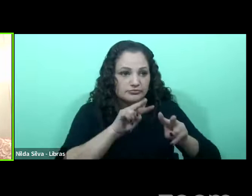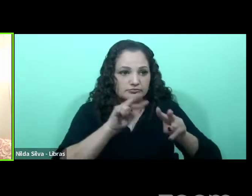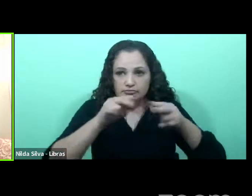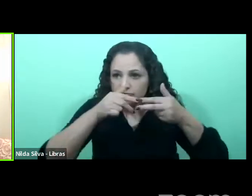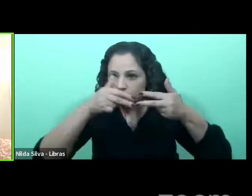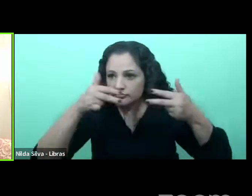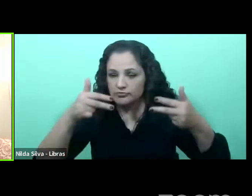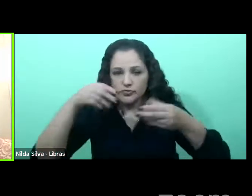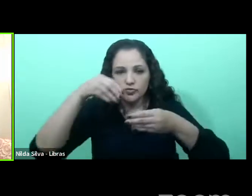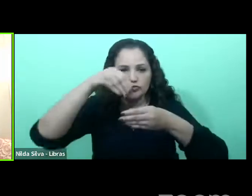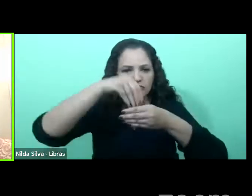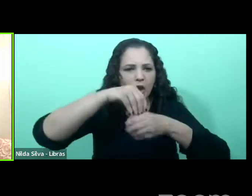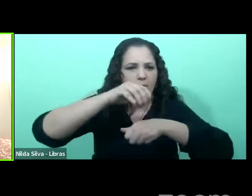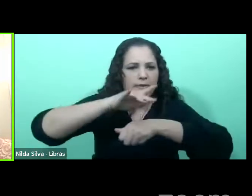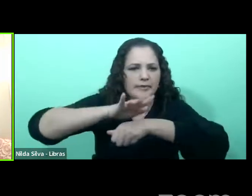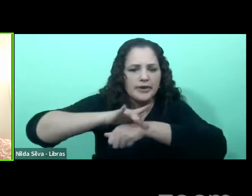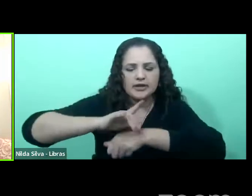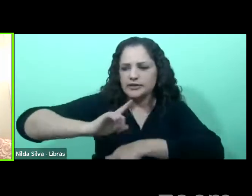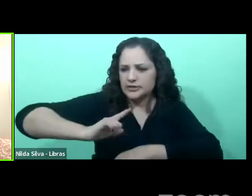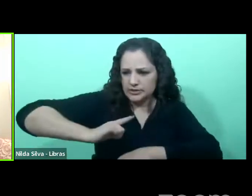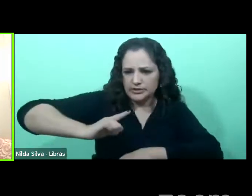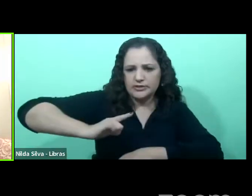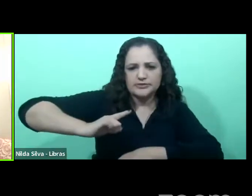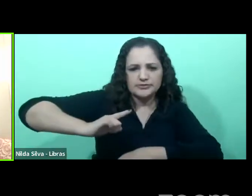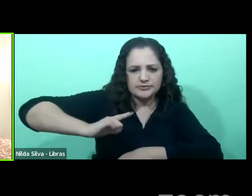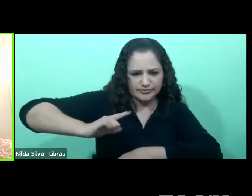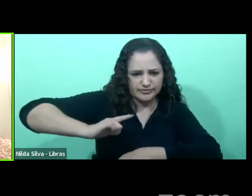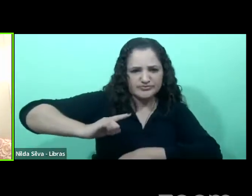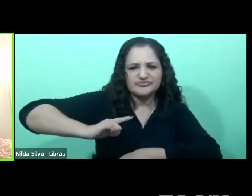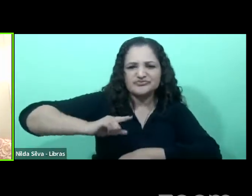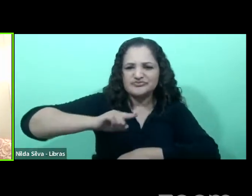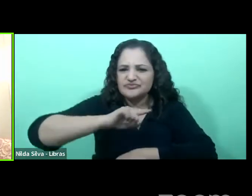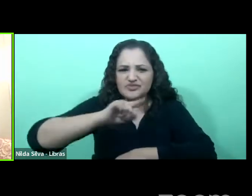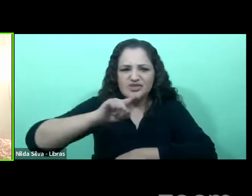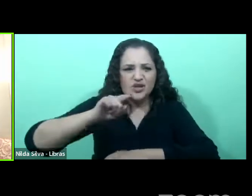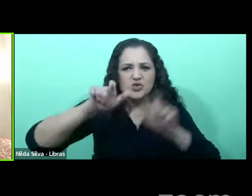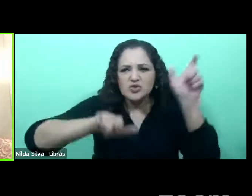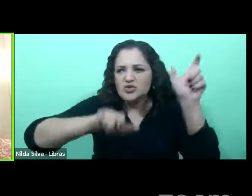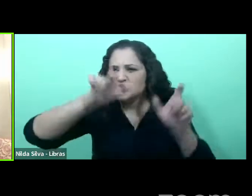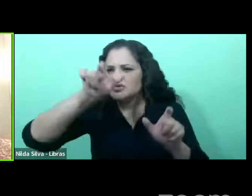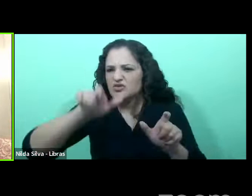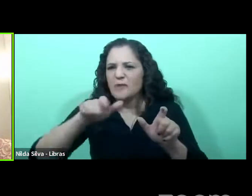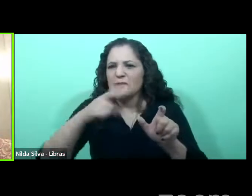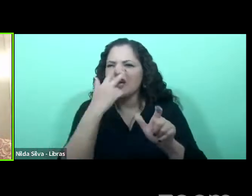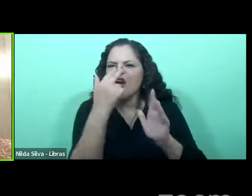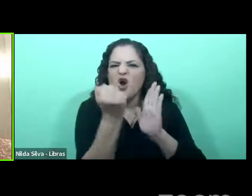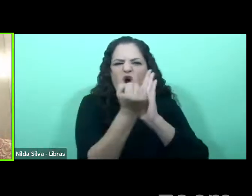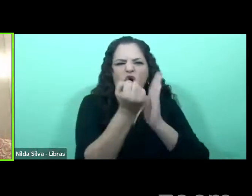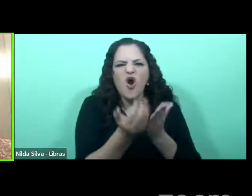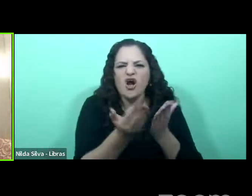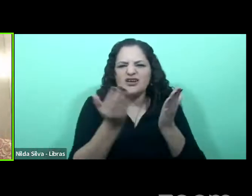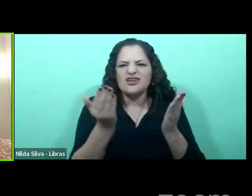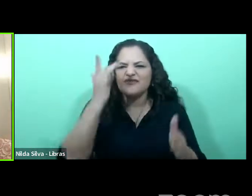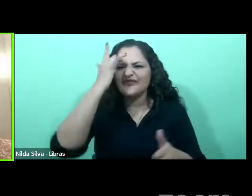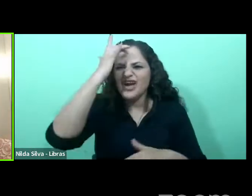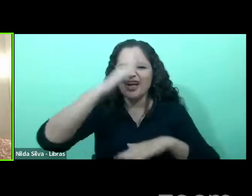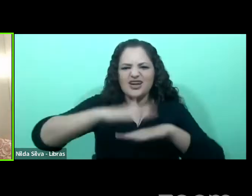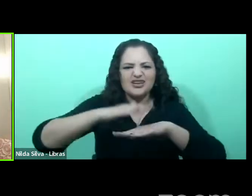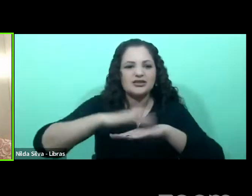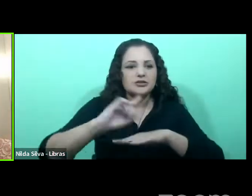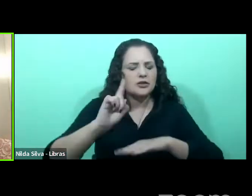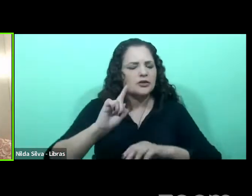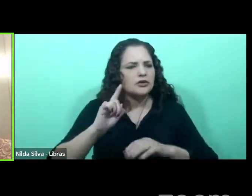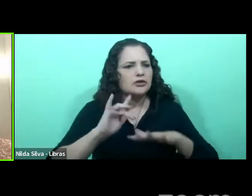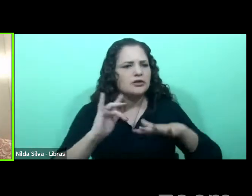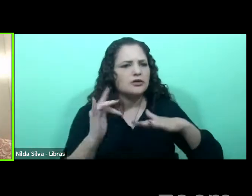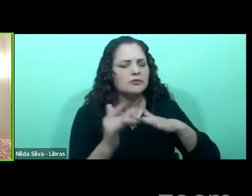dentro das patologias que tendem a homogeneizar os sujeitos, não é tarefa fácil. Tenho acompanhado nas redes sociais